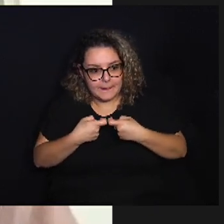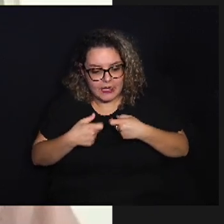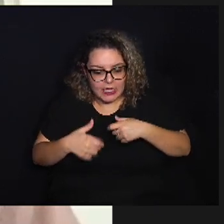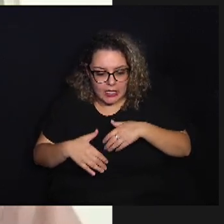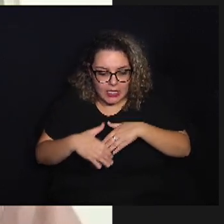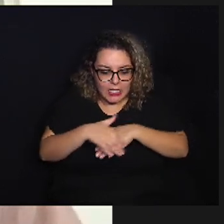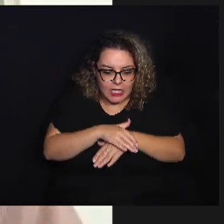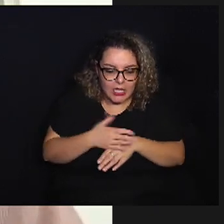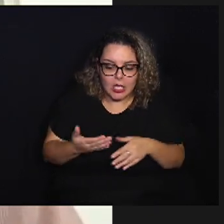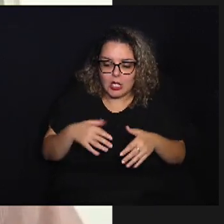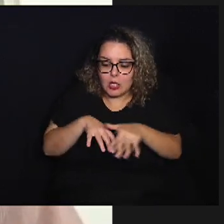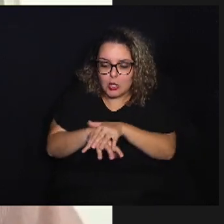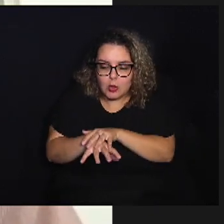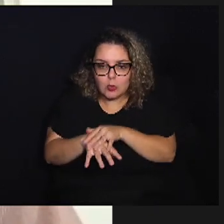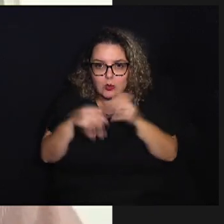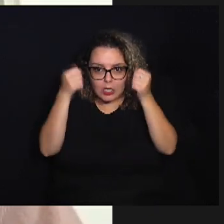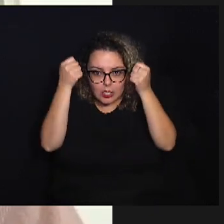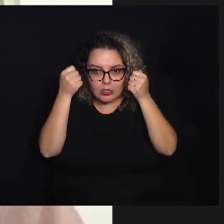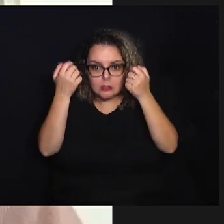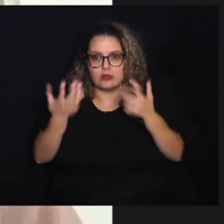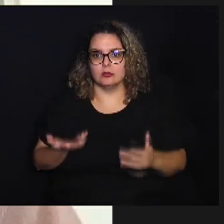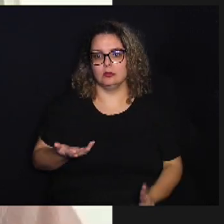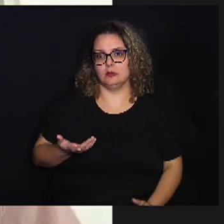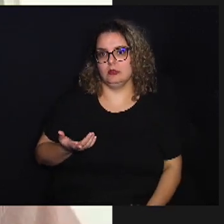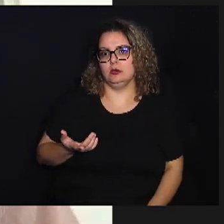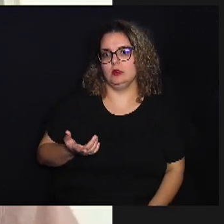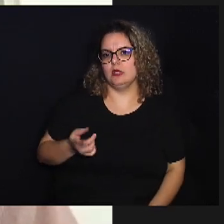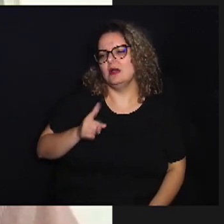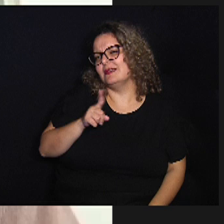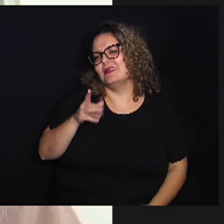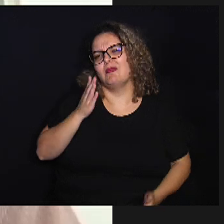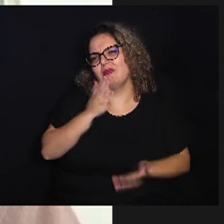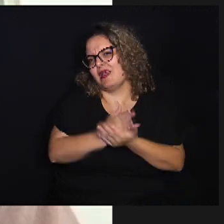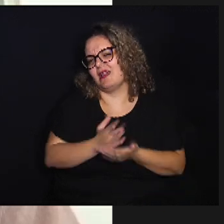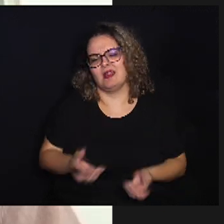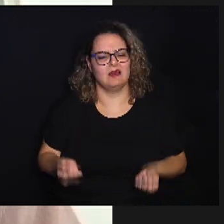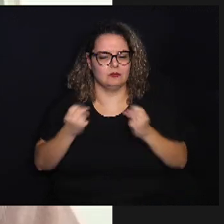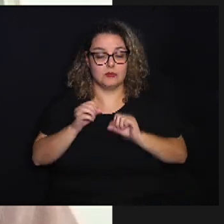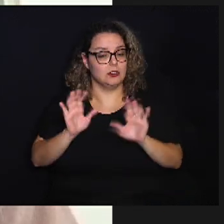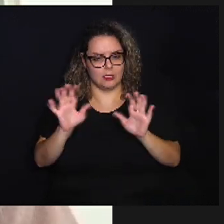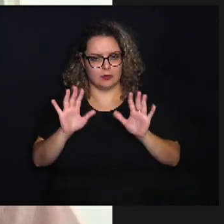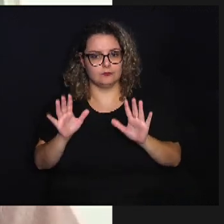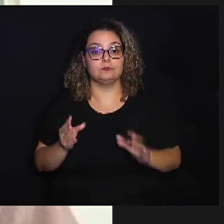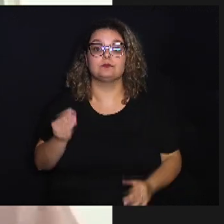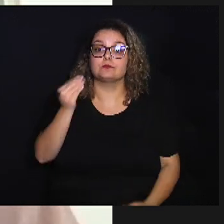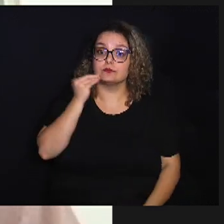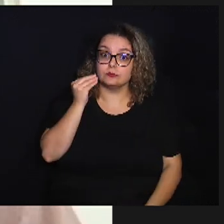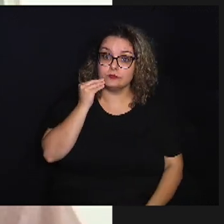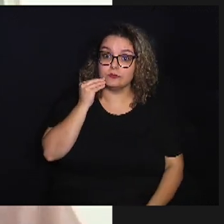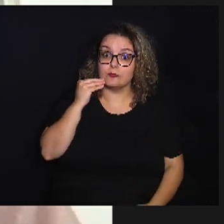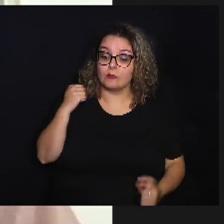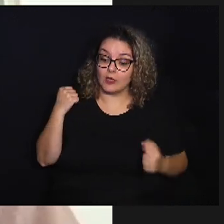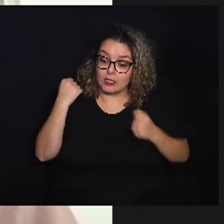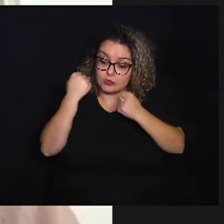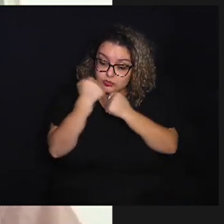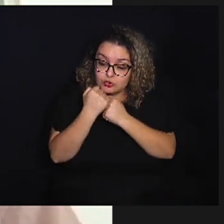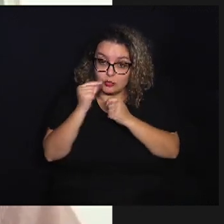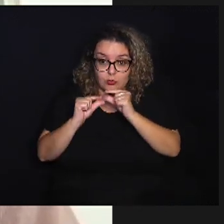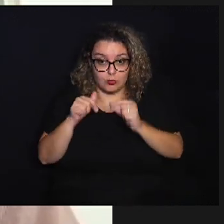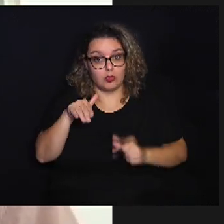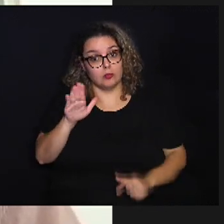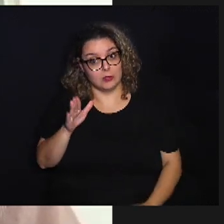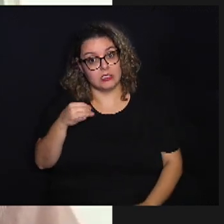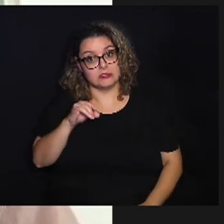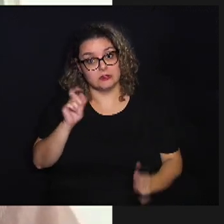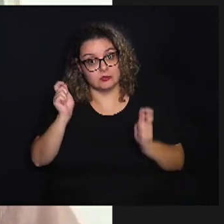É, não há necessidade de interromper as atividades físicas, mas tentar também se proteger um pouco mais, se